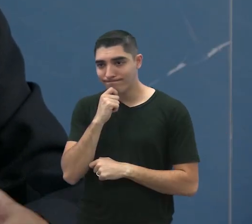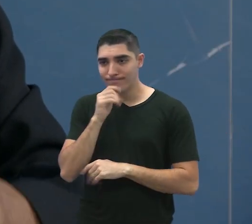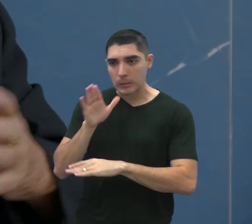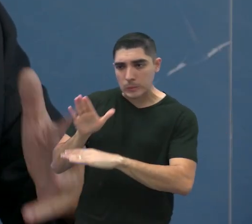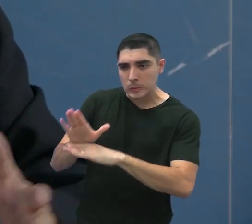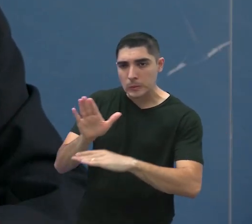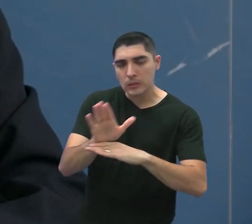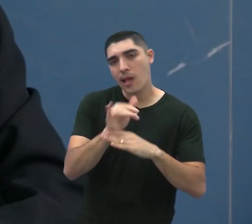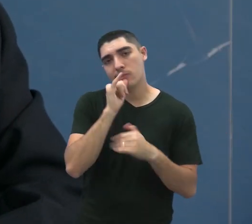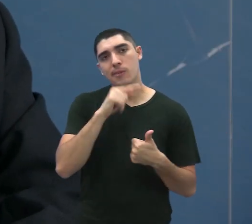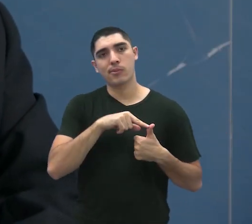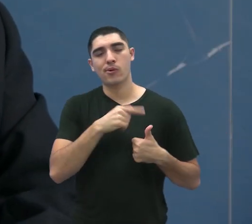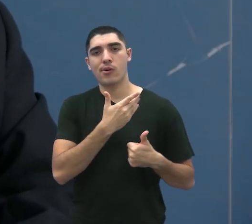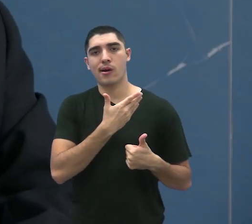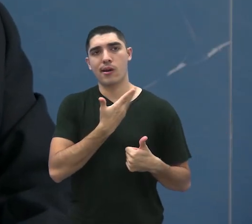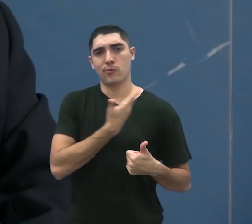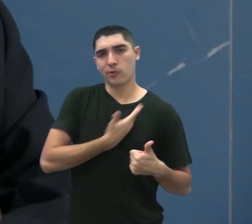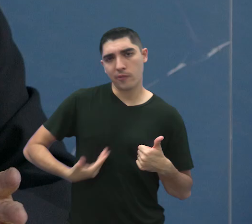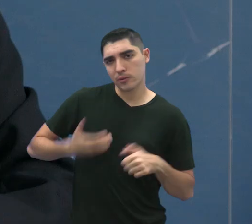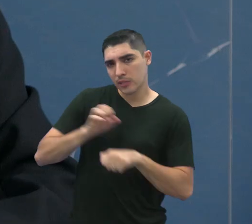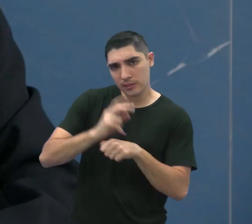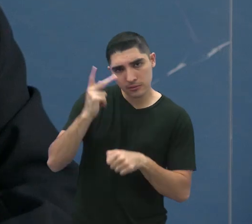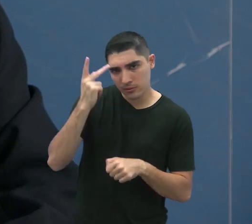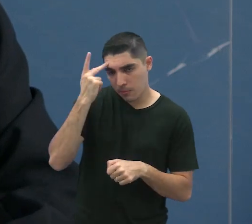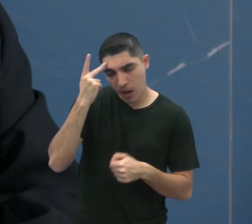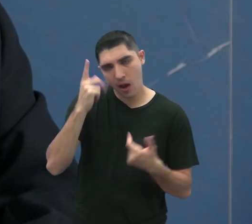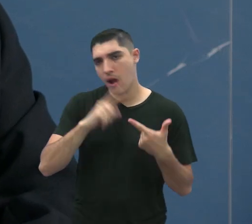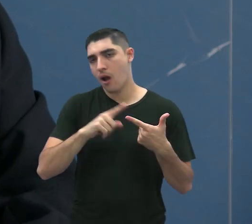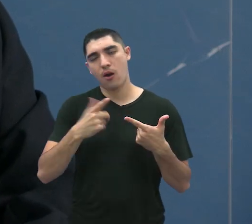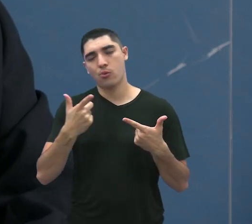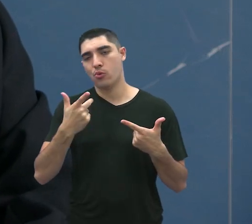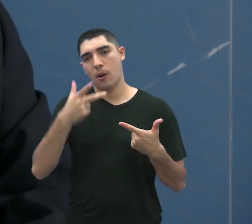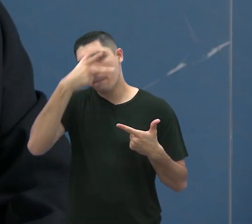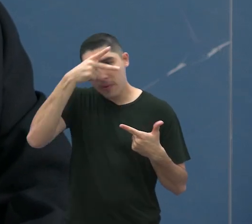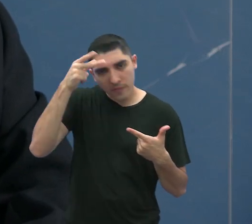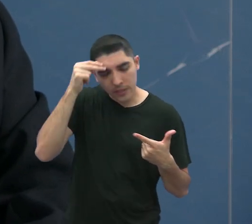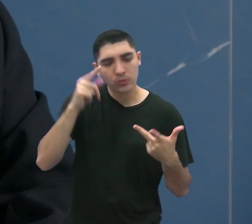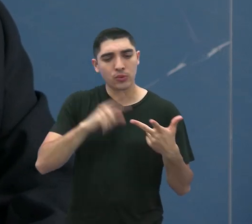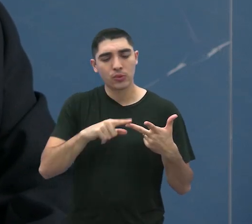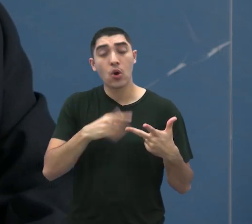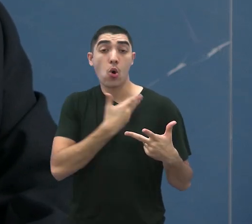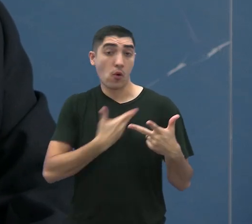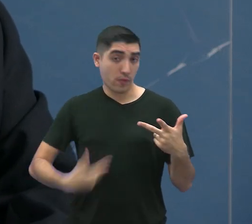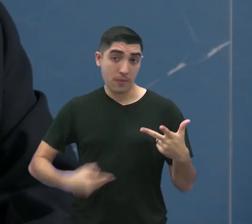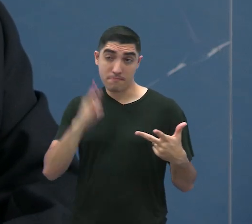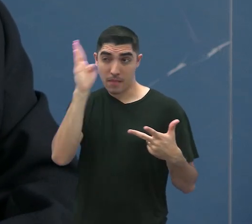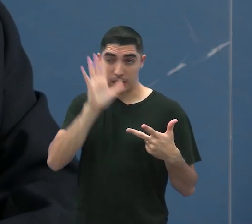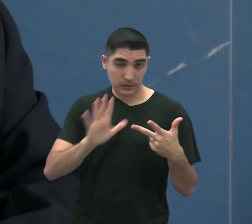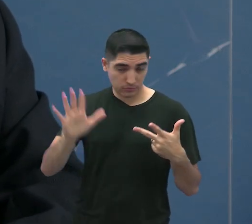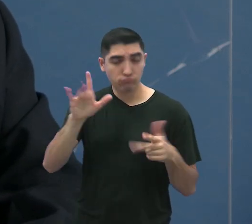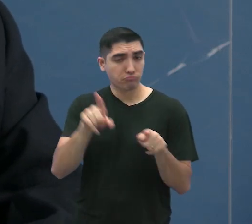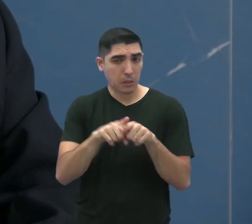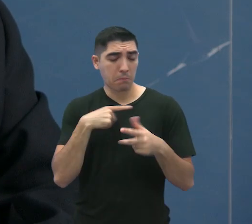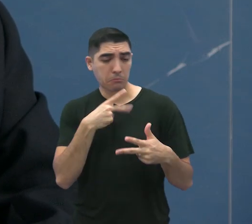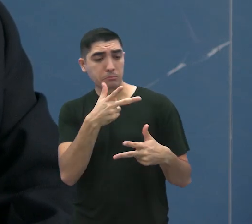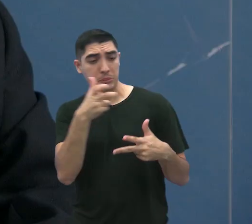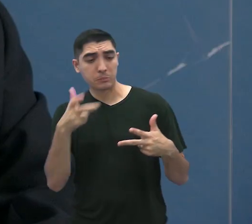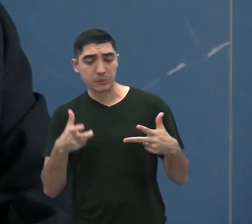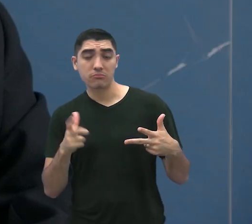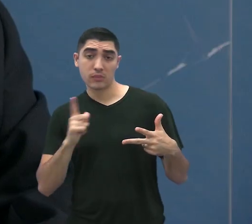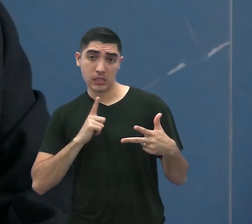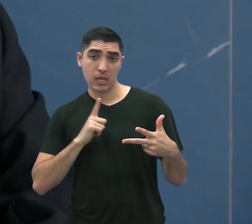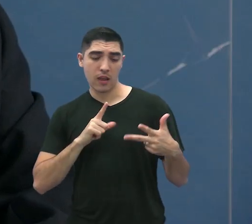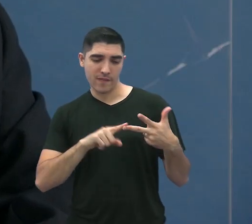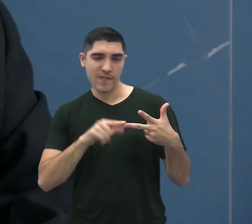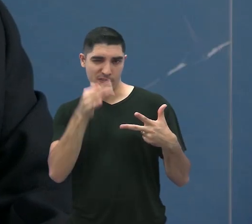do estado, prefeituras e mesmo o governo federal também. Então, a gente já vê que essa preocupação. Por isso que já tem